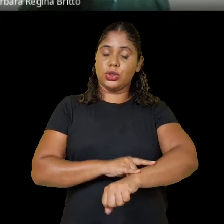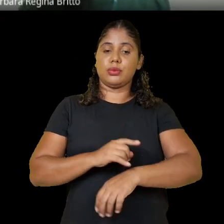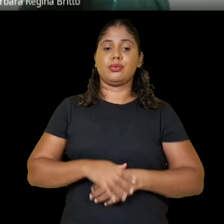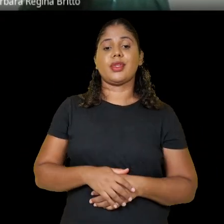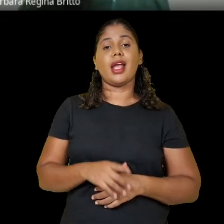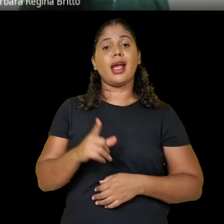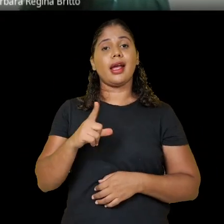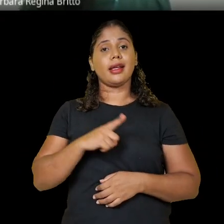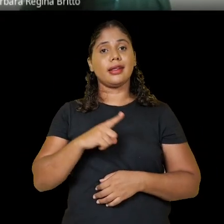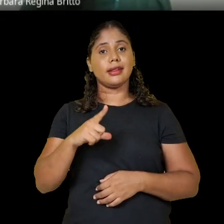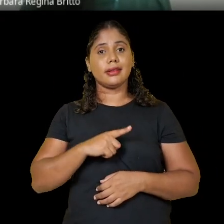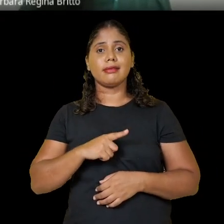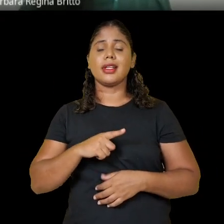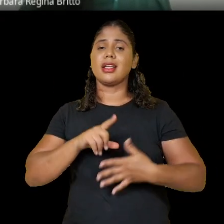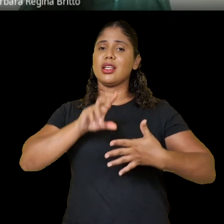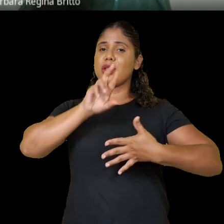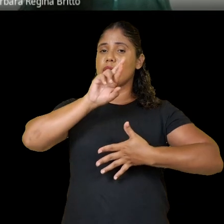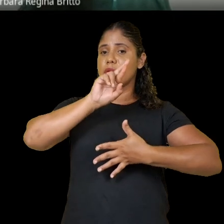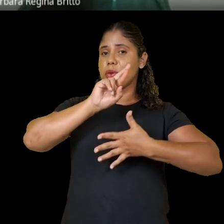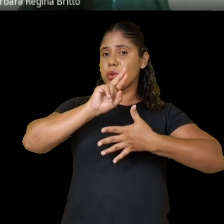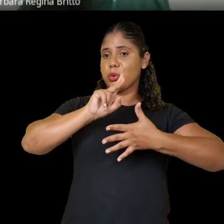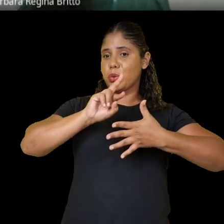ainda a glicosúria, a